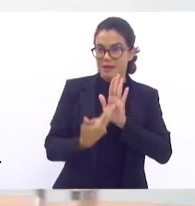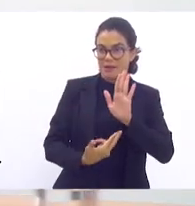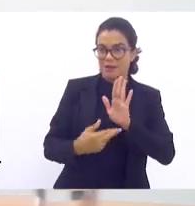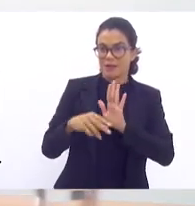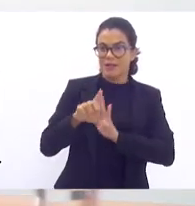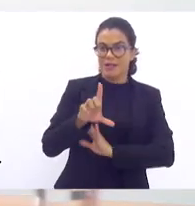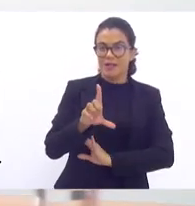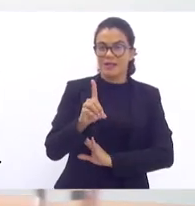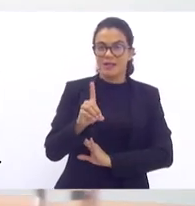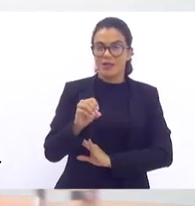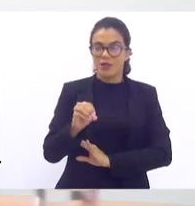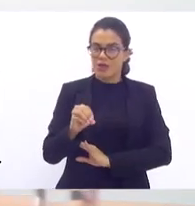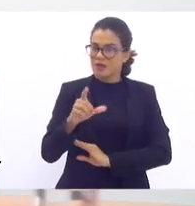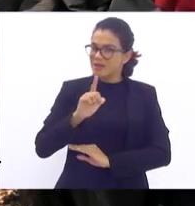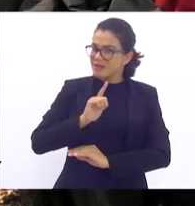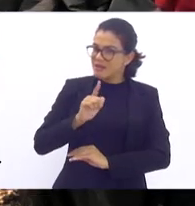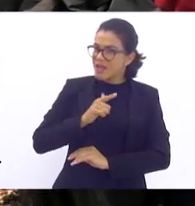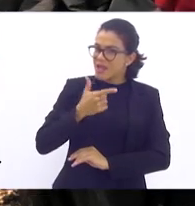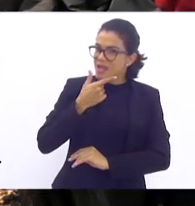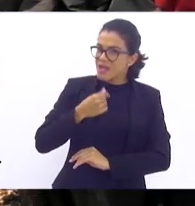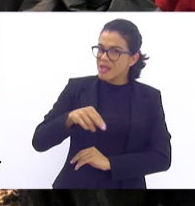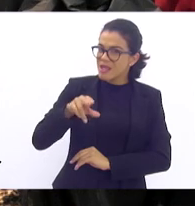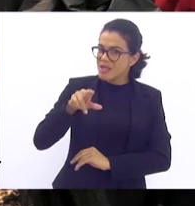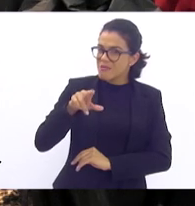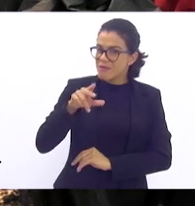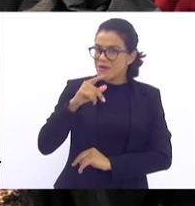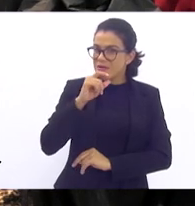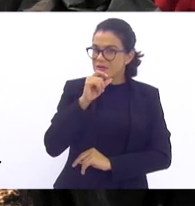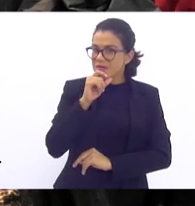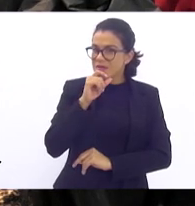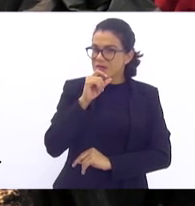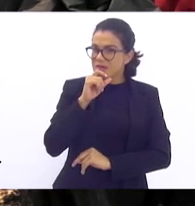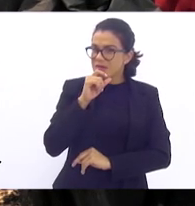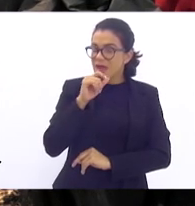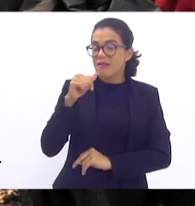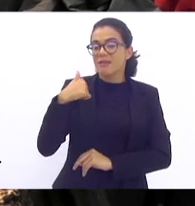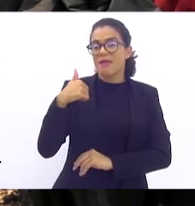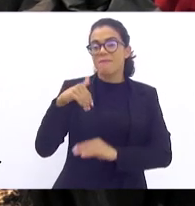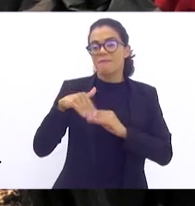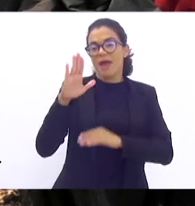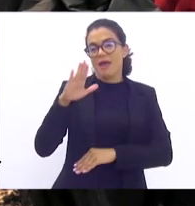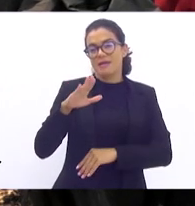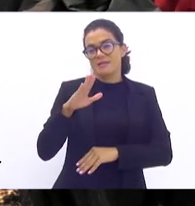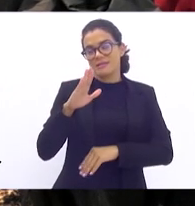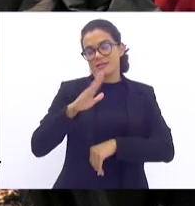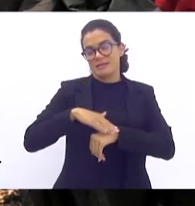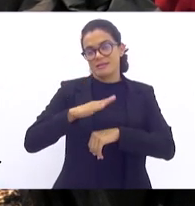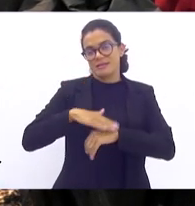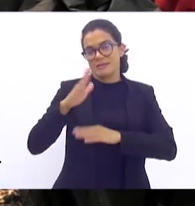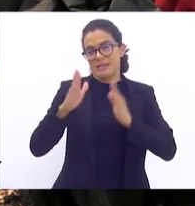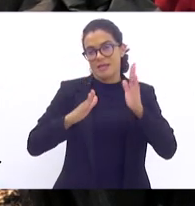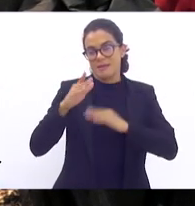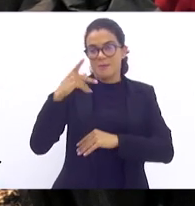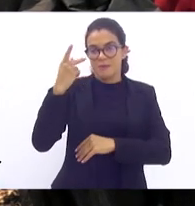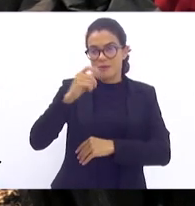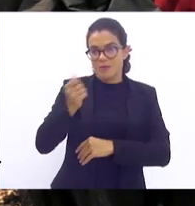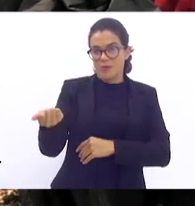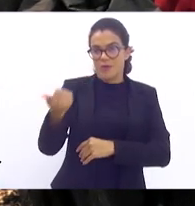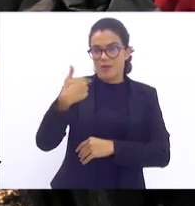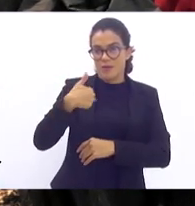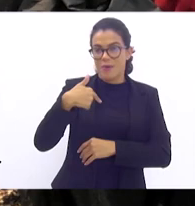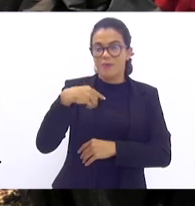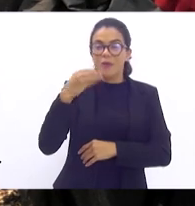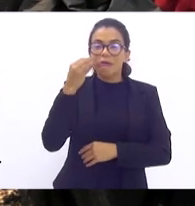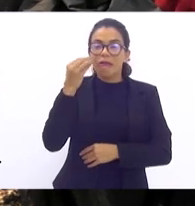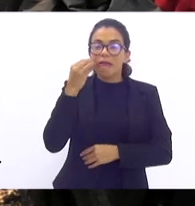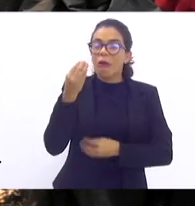eu não sei nem que seja deve ter uns mas mandato que eu né quatro um a mais do que eu cheguei lá e fui tentar aprender com Danilo